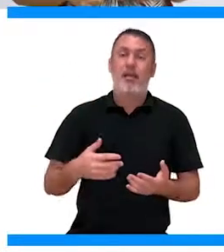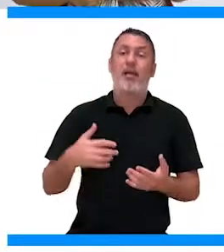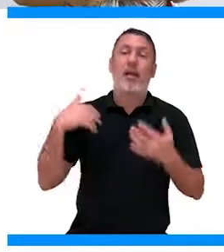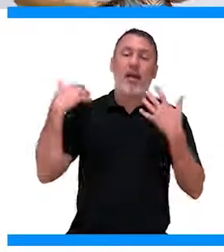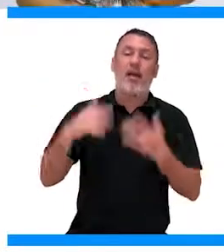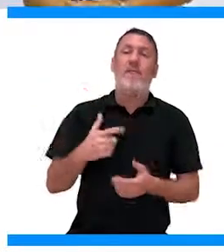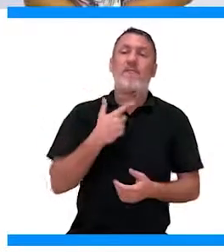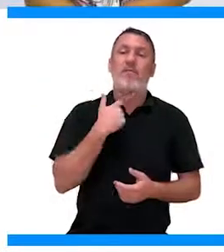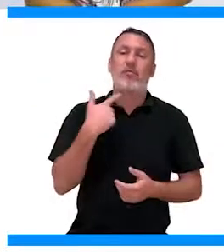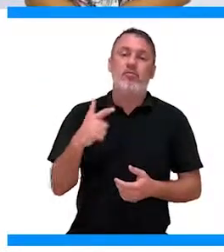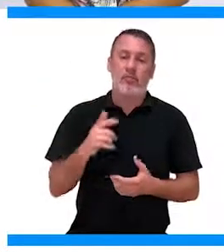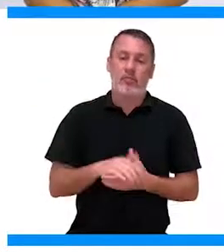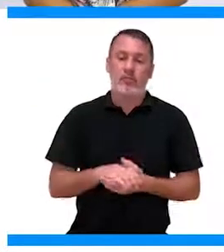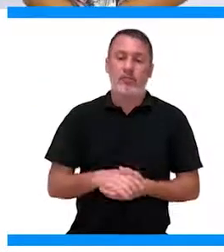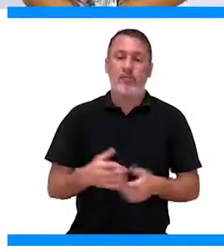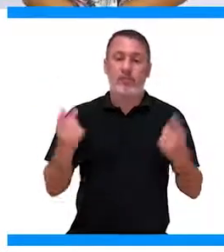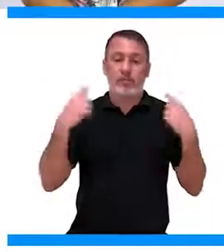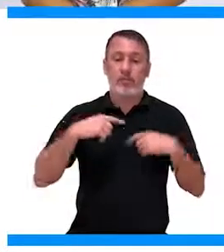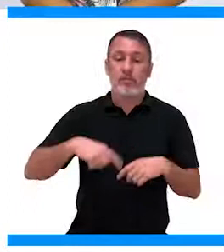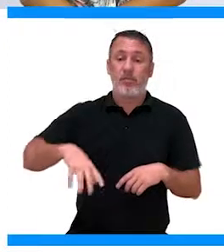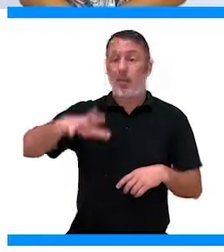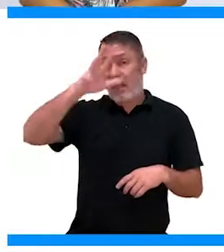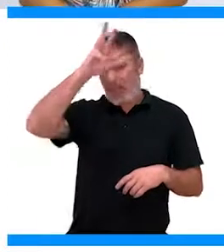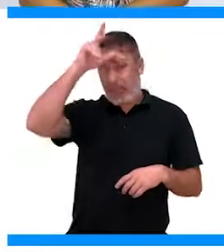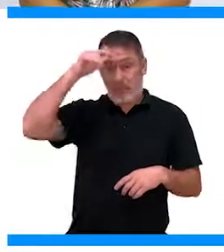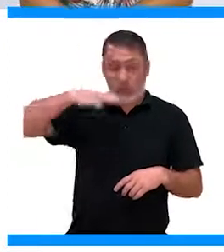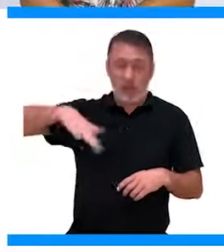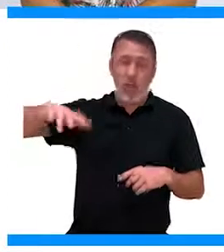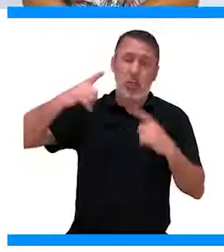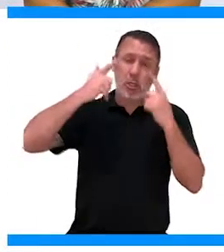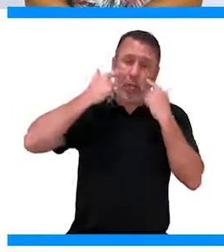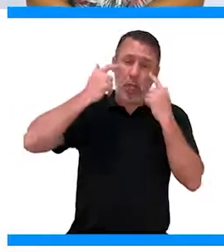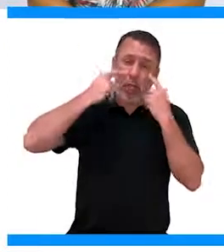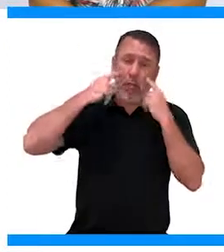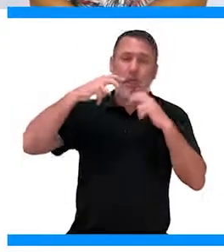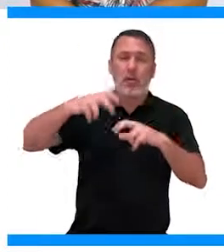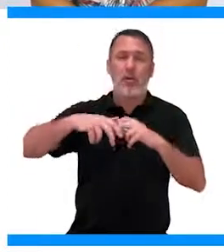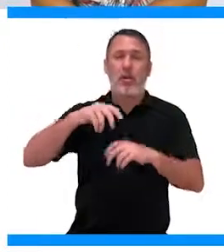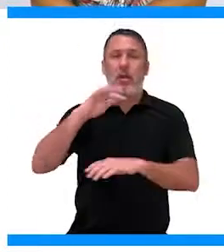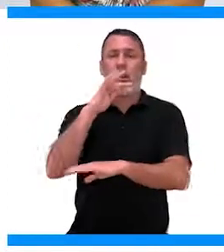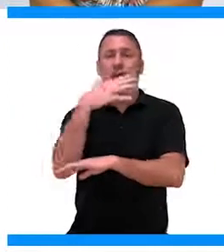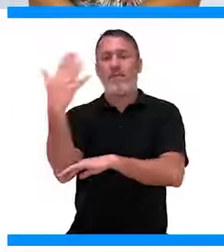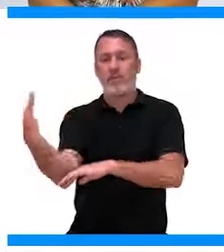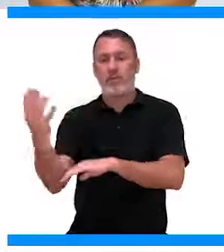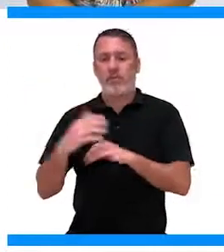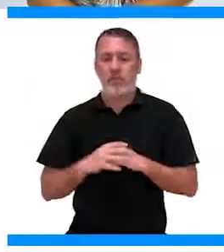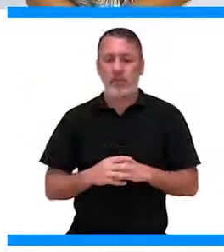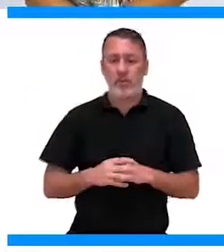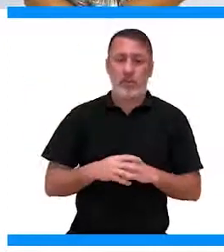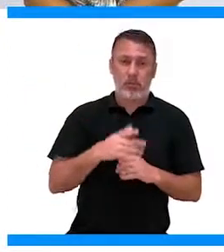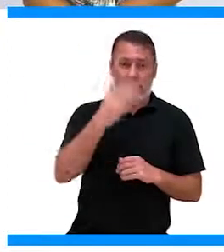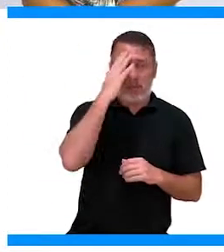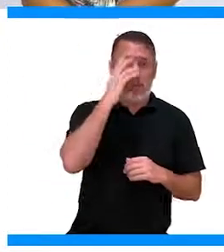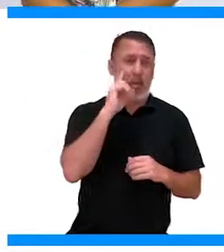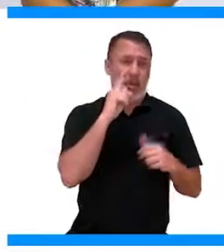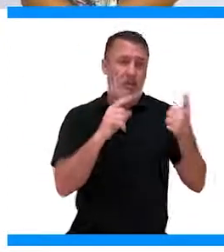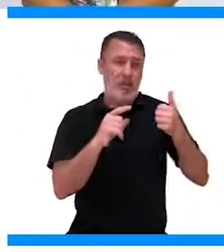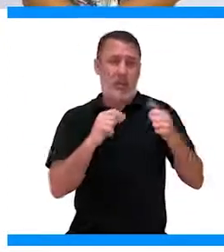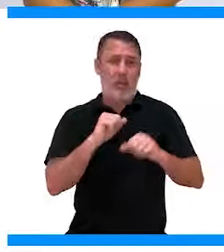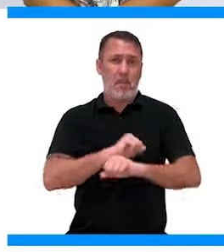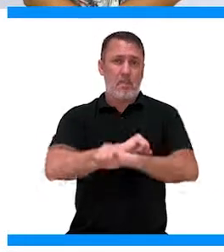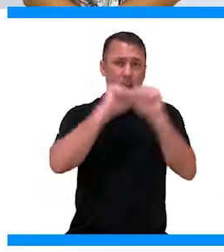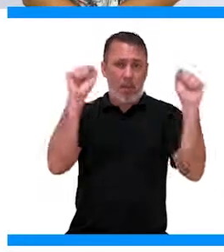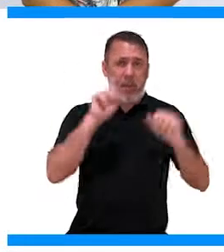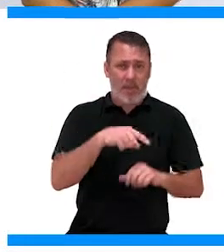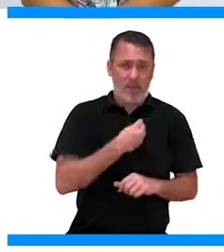cai, cai sem vontade, né? E a Amazônia chora devido ao desmatamento, né? A bomba atômica ela não tem vida própria